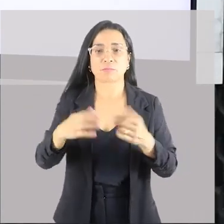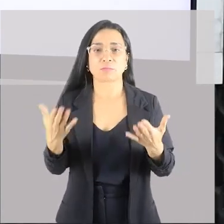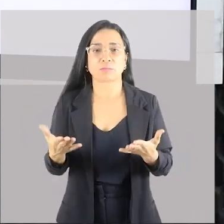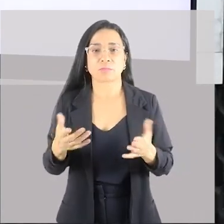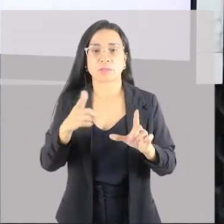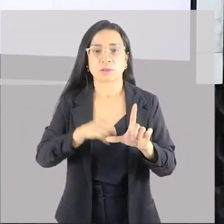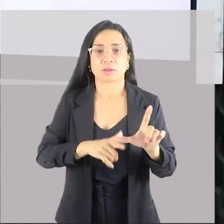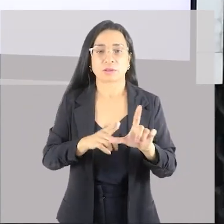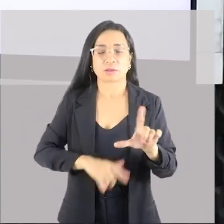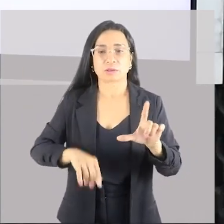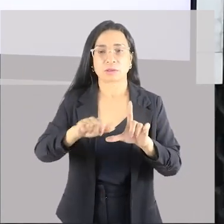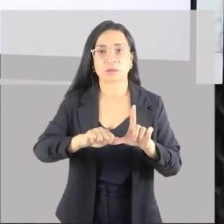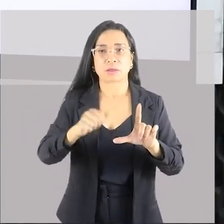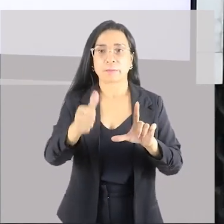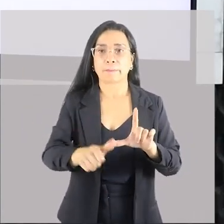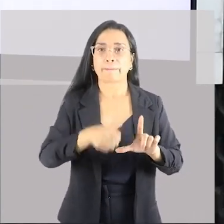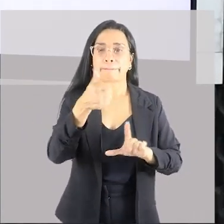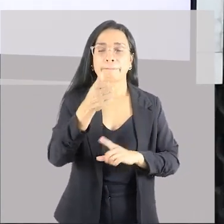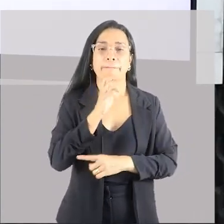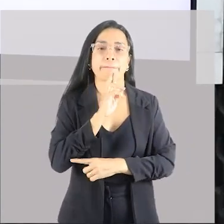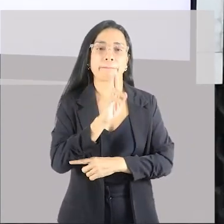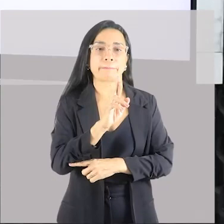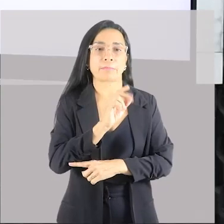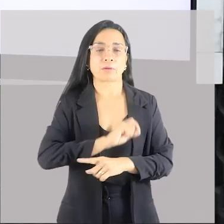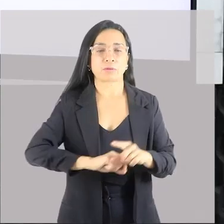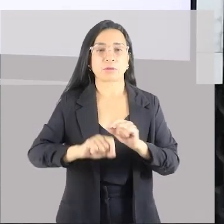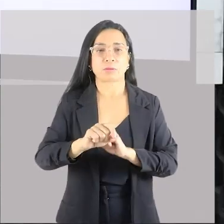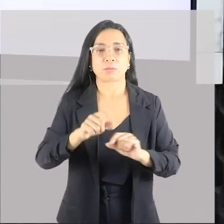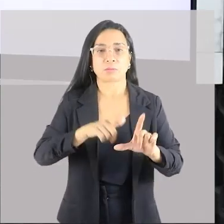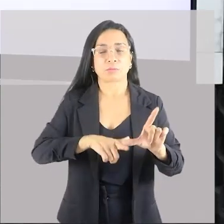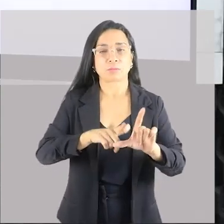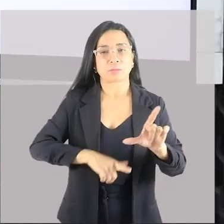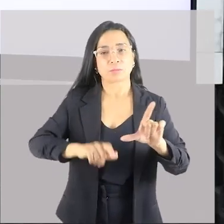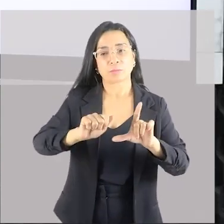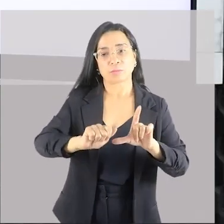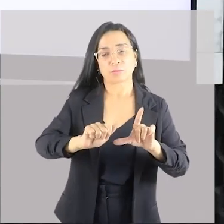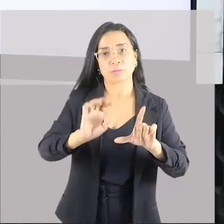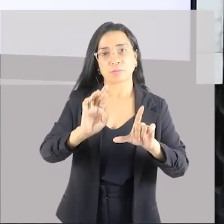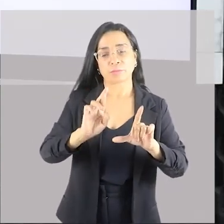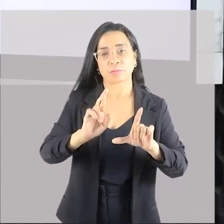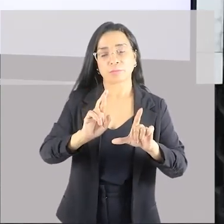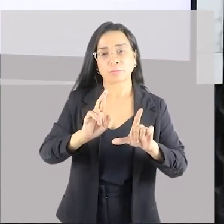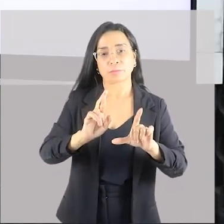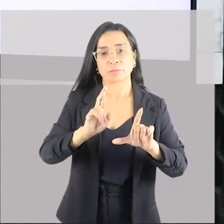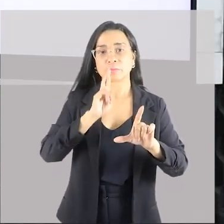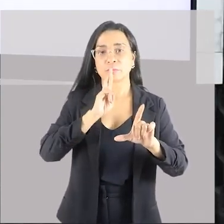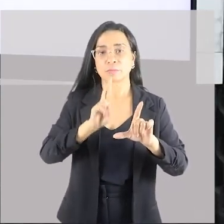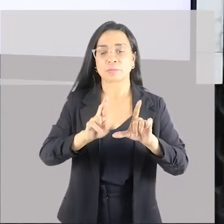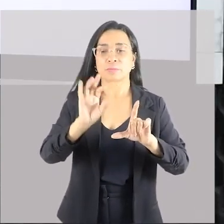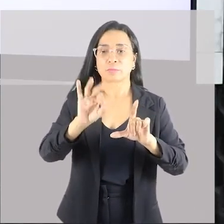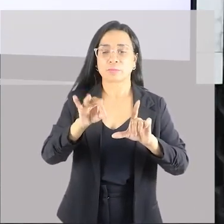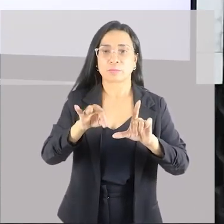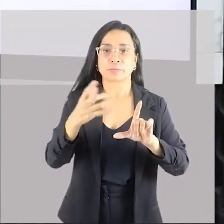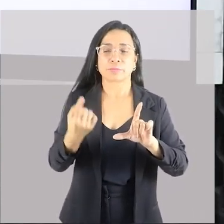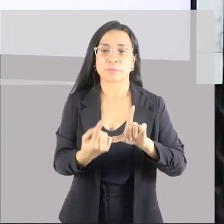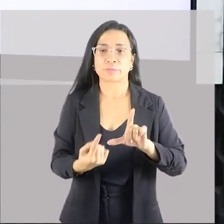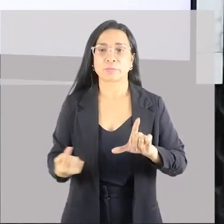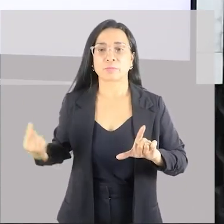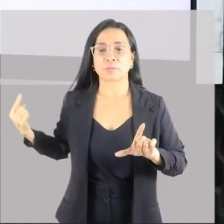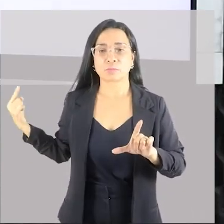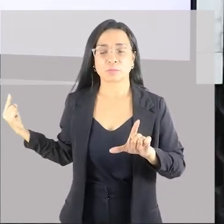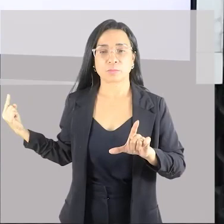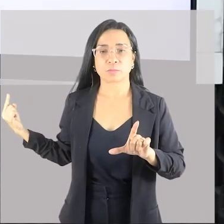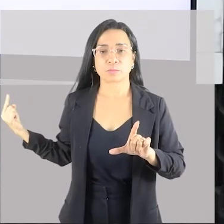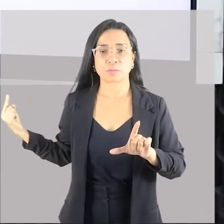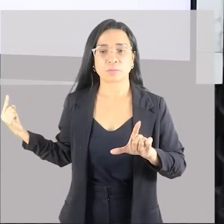a letra A é a nossa melhor resposta, que é o desvio da nossa própria natureza, o estágio civil. Pegou para ti aí? Então